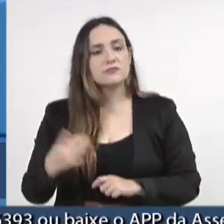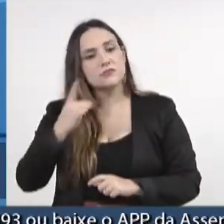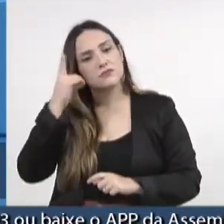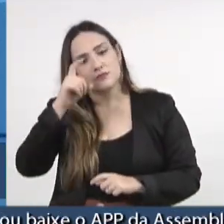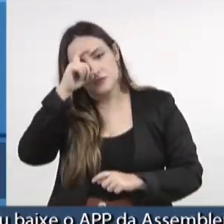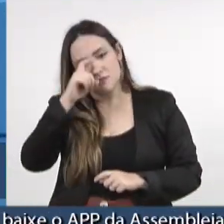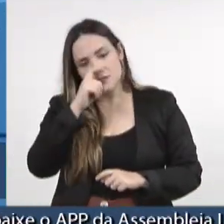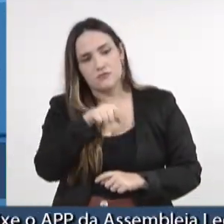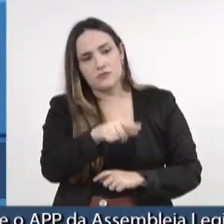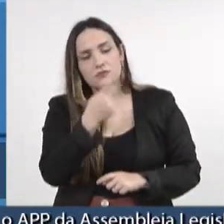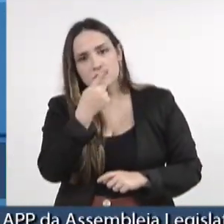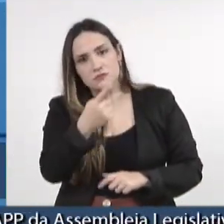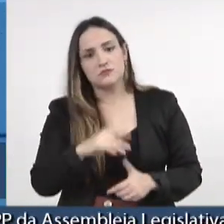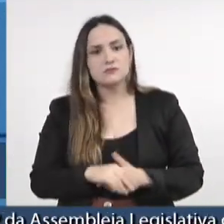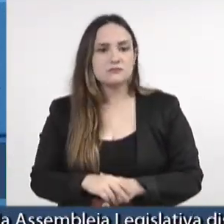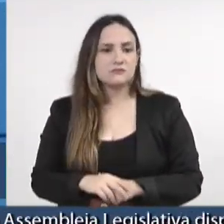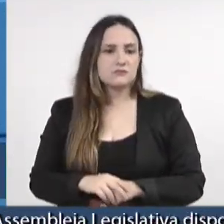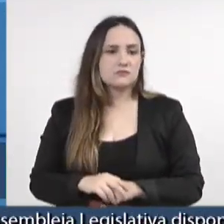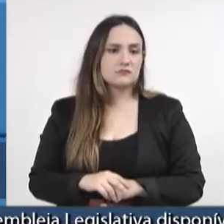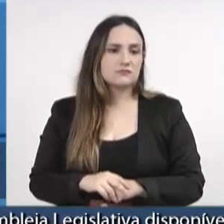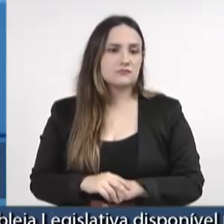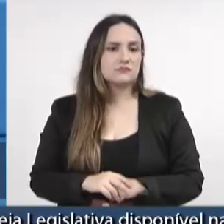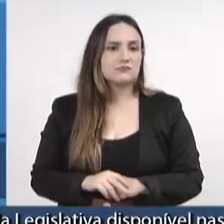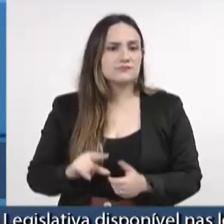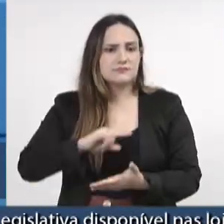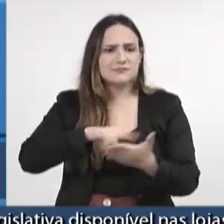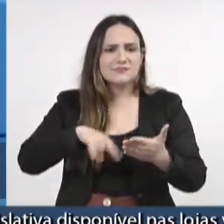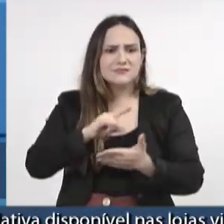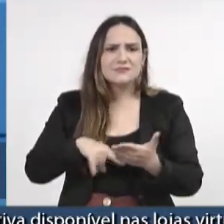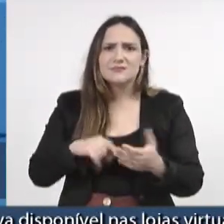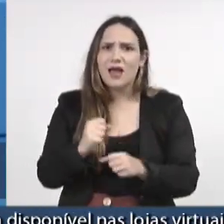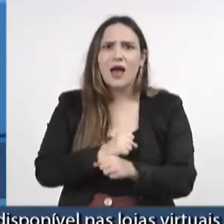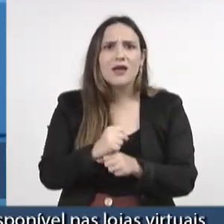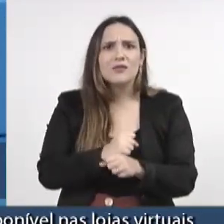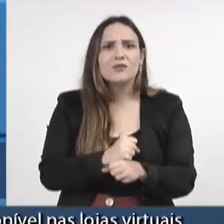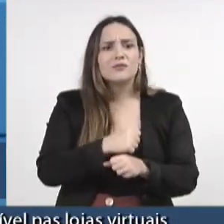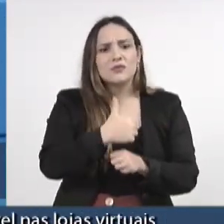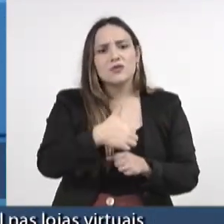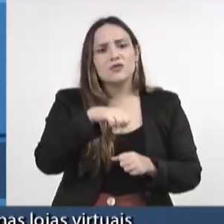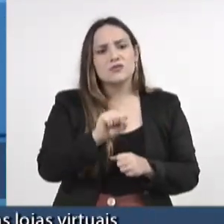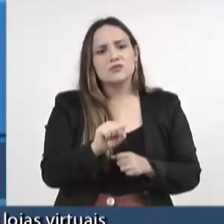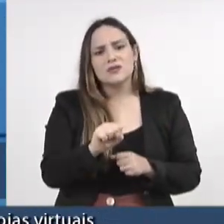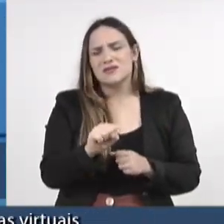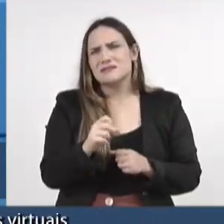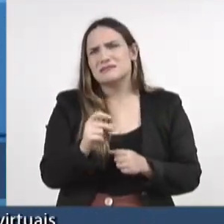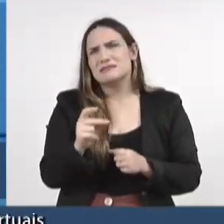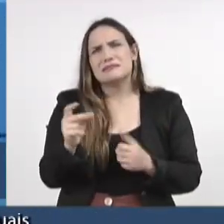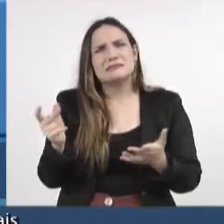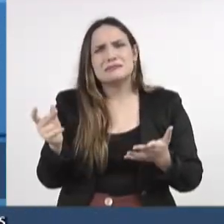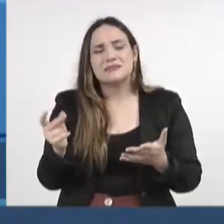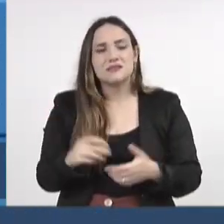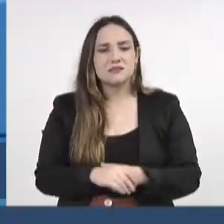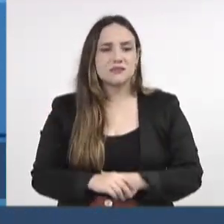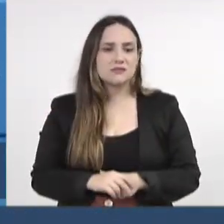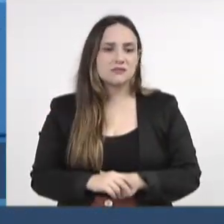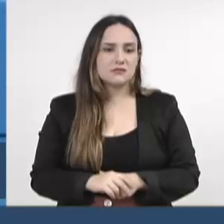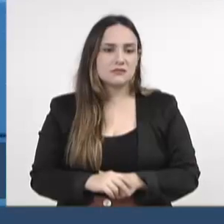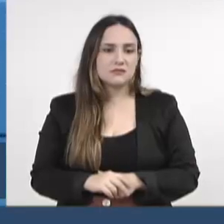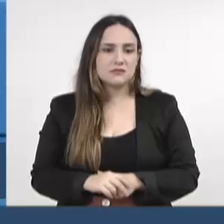esses que tomaram essas medidas e aqueles que financiaram os mandantes têm que ser, sim,